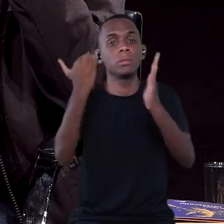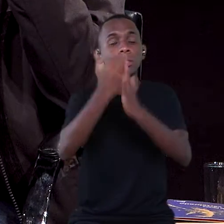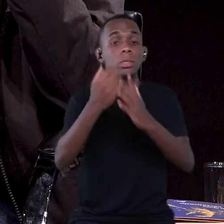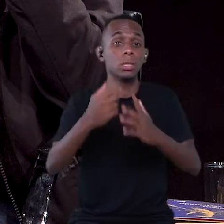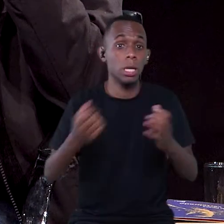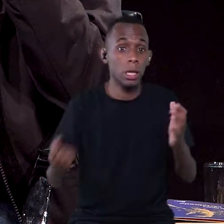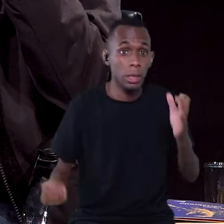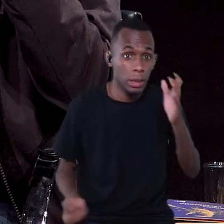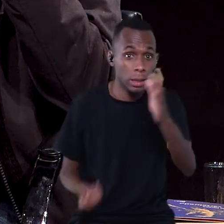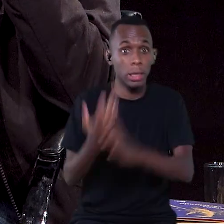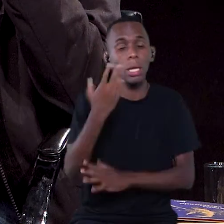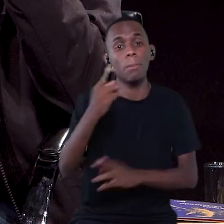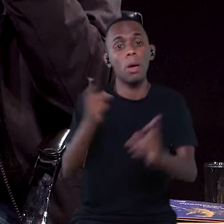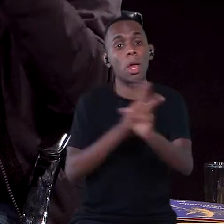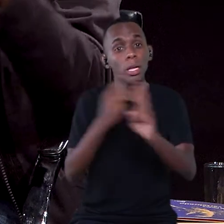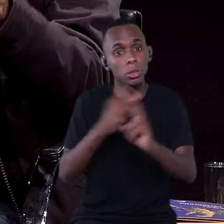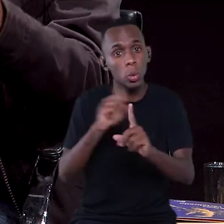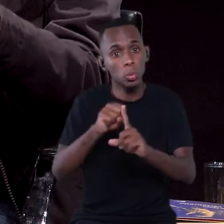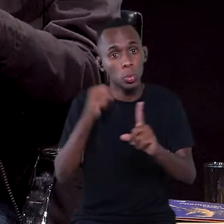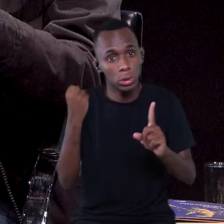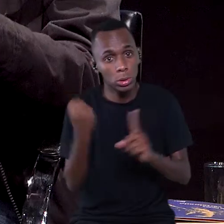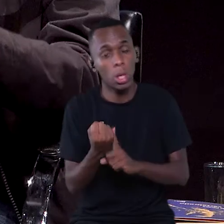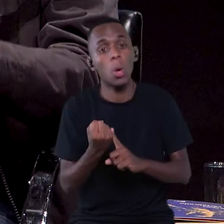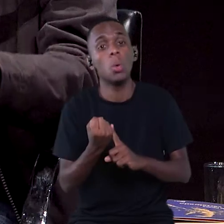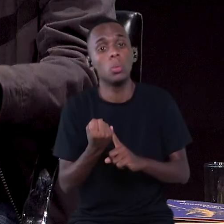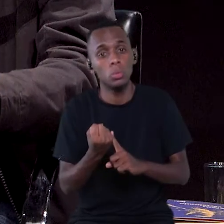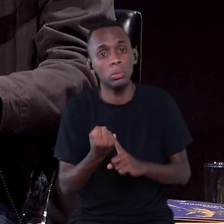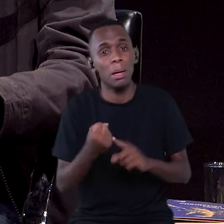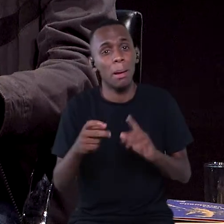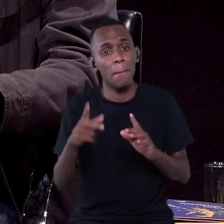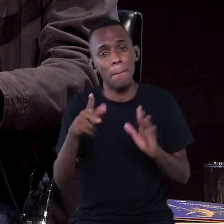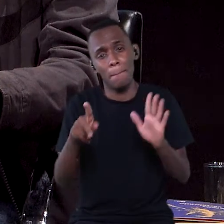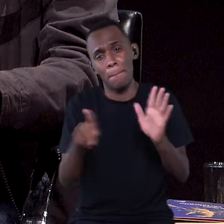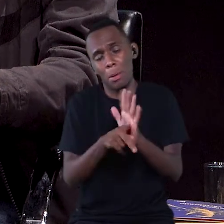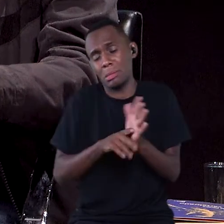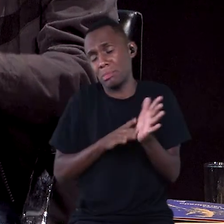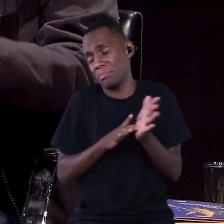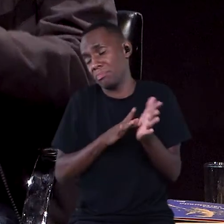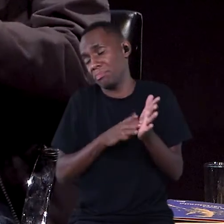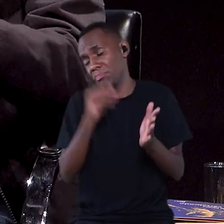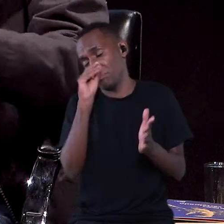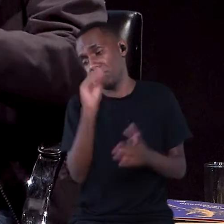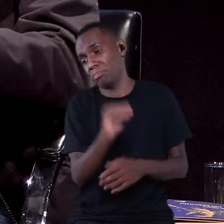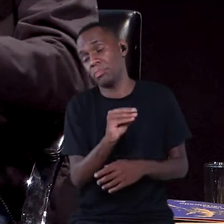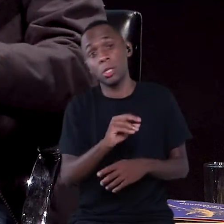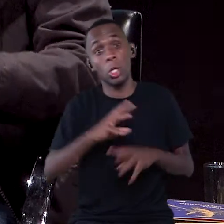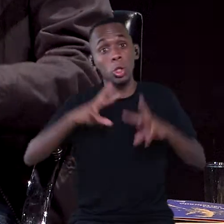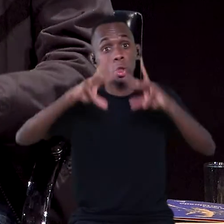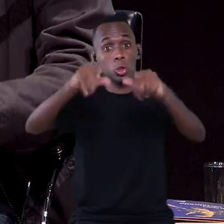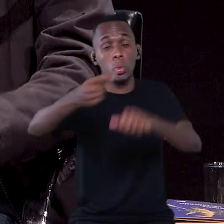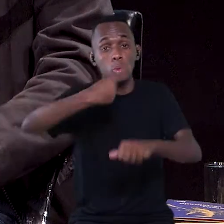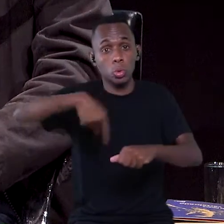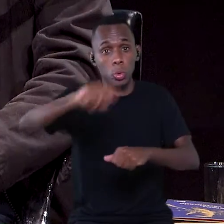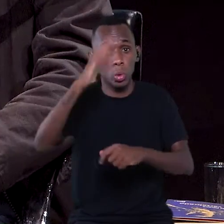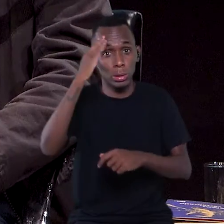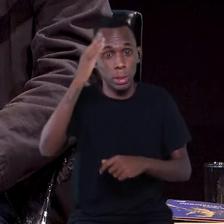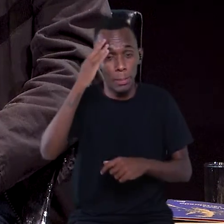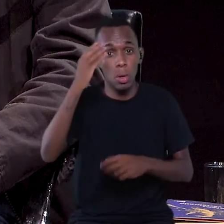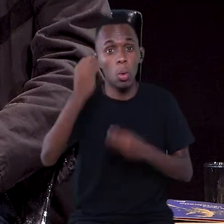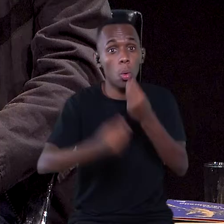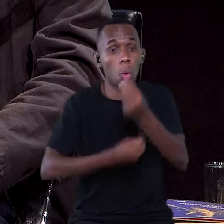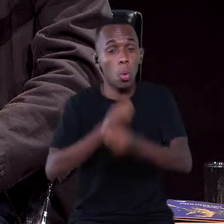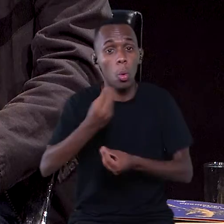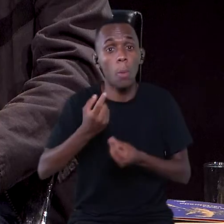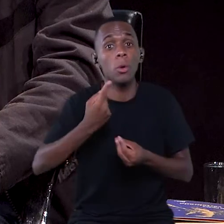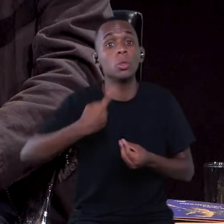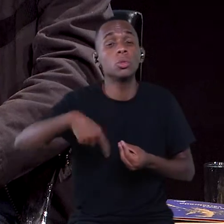acaba criando uma série de relações sociais baseadas em vínculos de falseamento. Eu não vou dar exemplos aqui, todos nós sabemos, o quanto